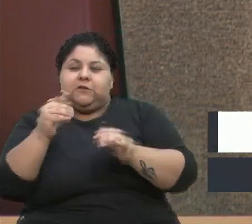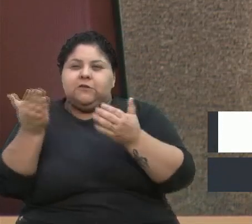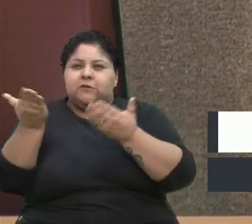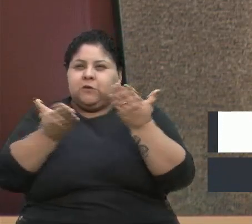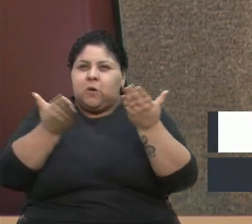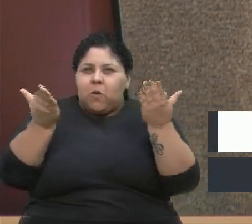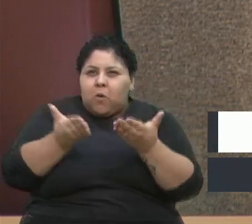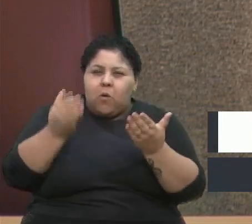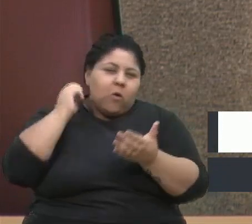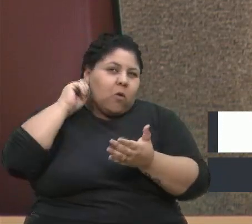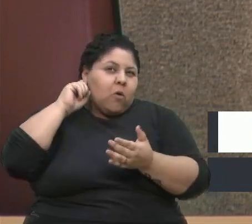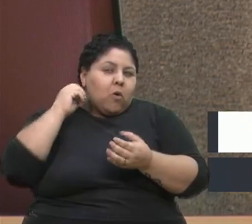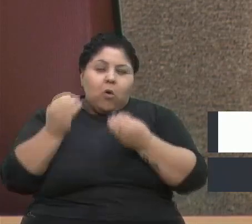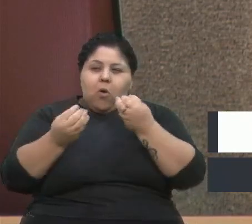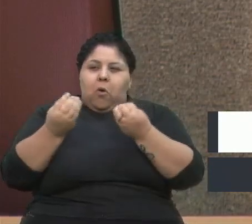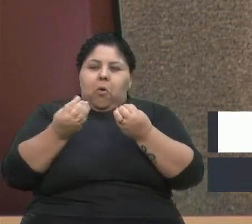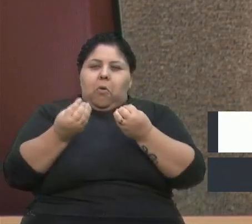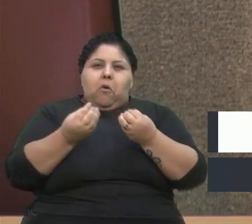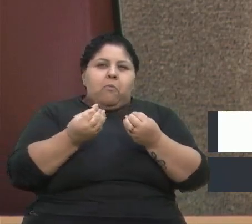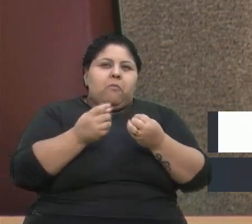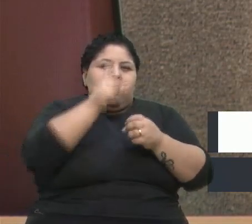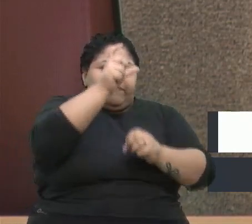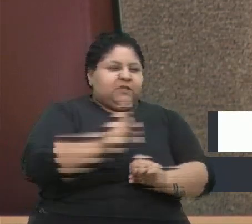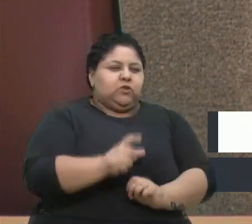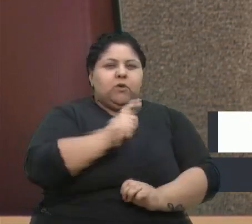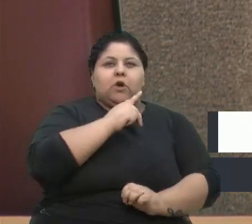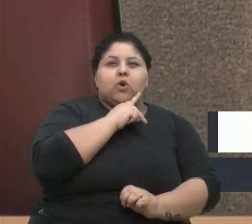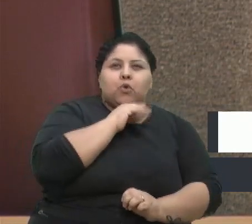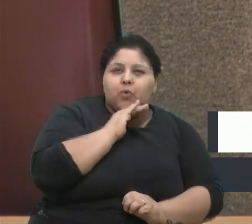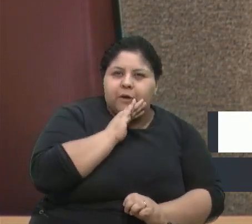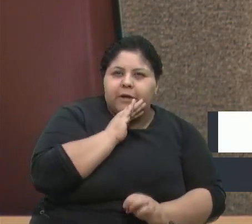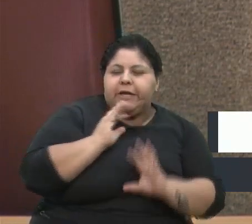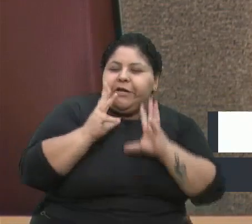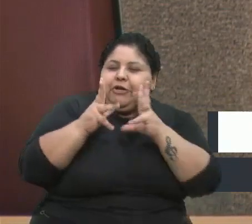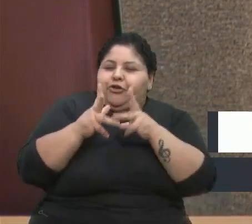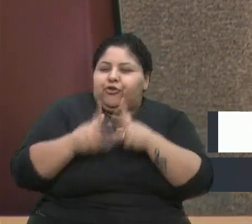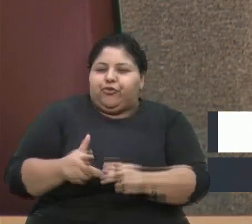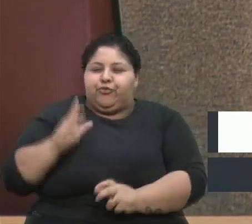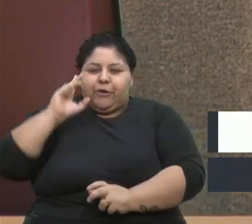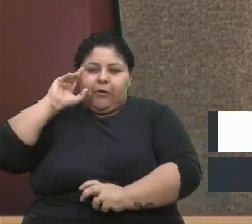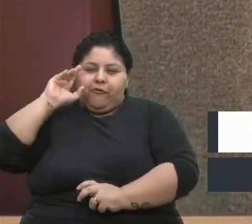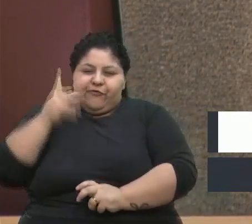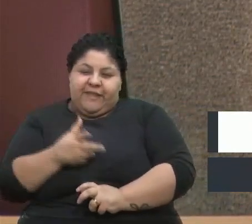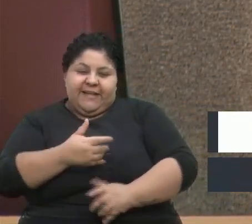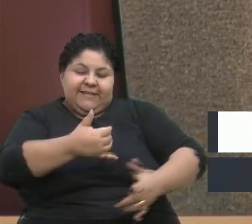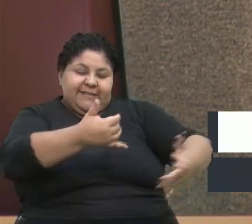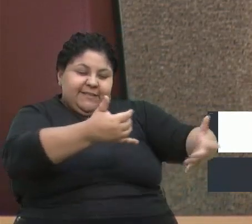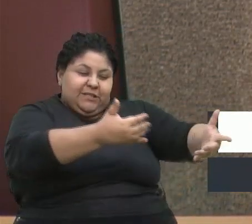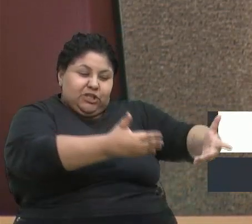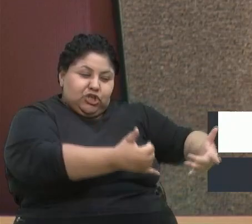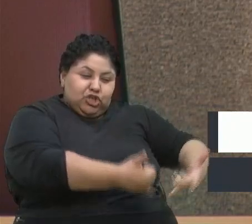se fosse uma pessoa não do bem, né, com tudo que passa, com tudo que sofre, com tudo que trabalha.